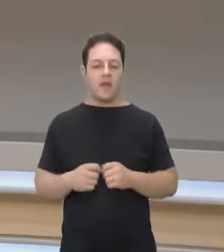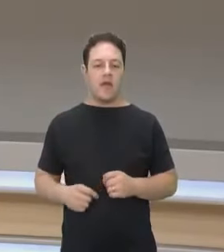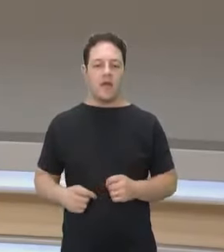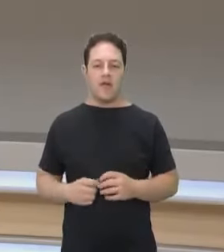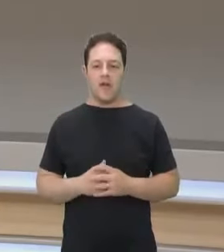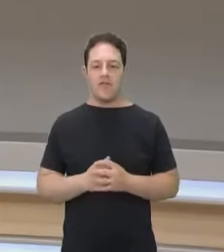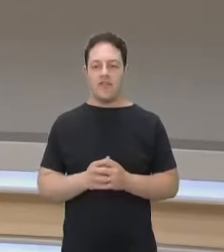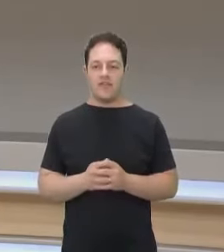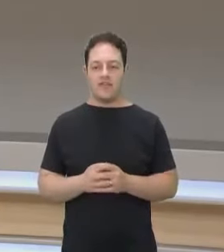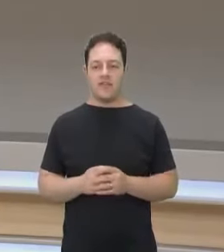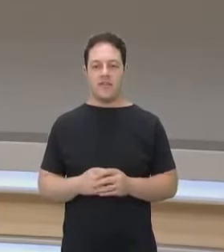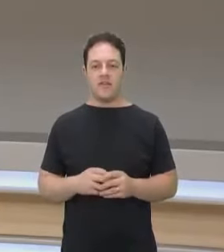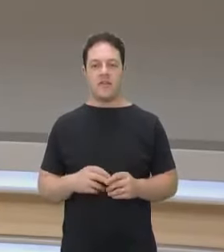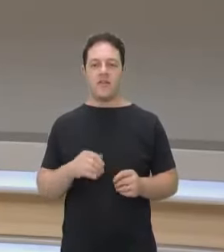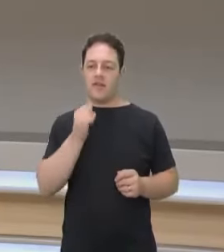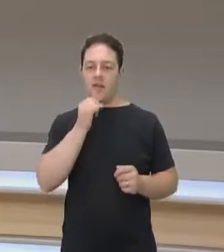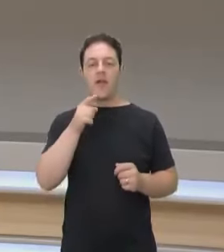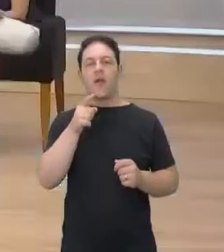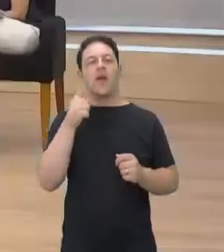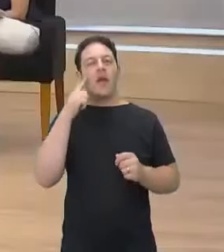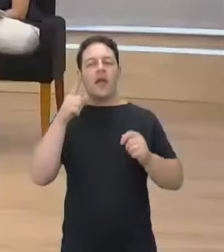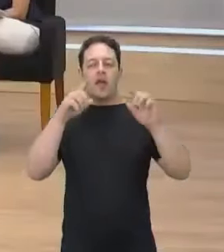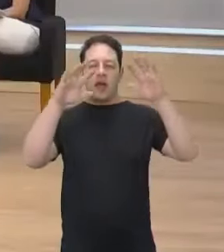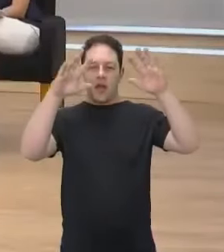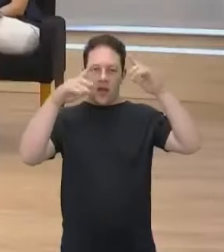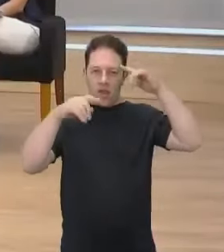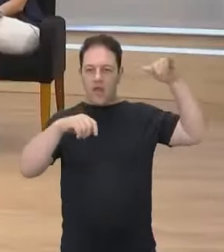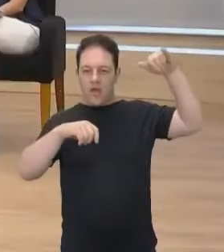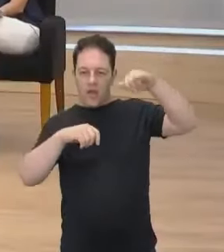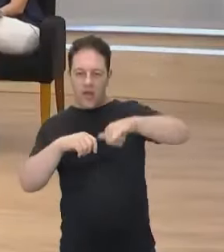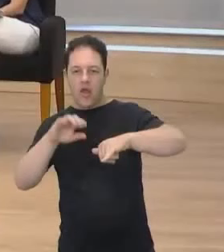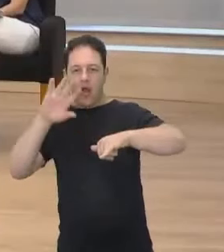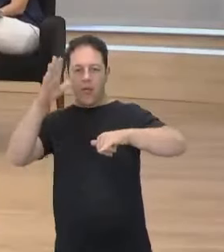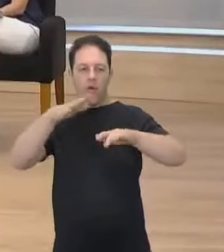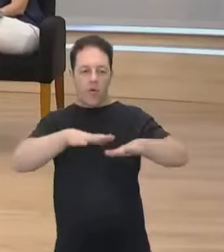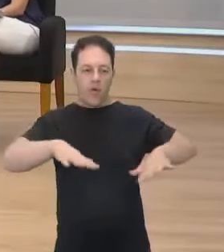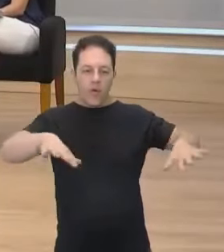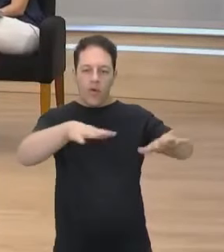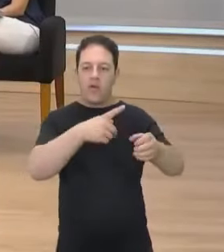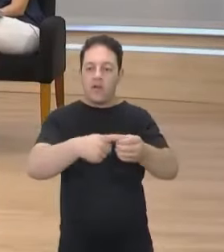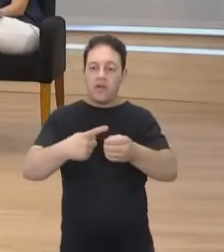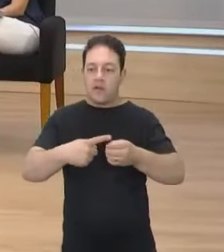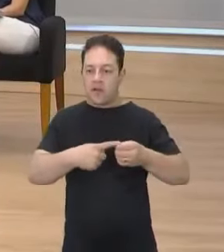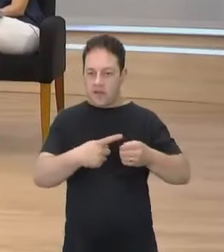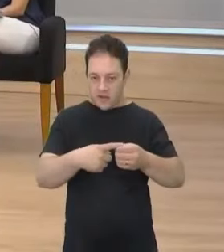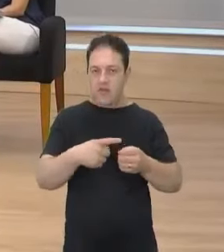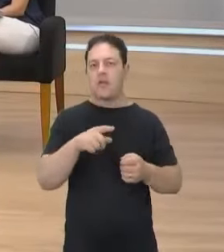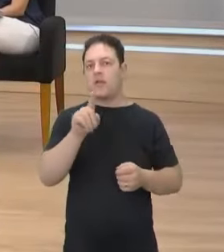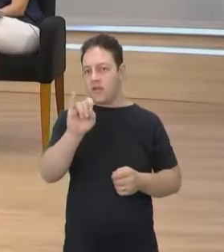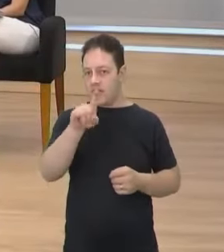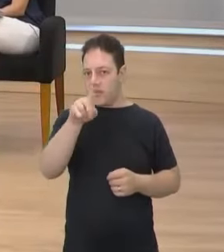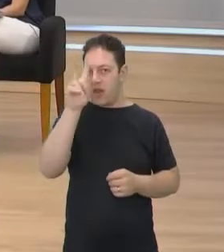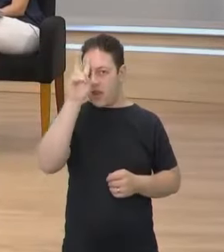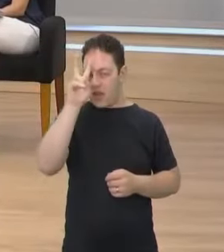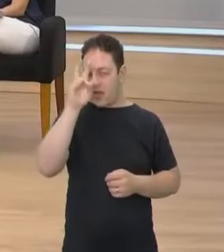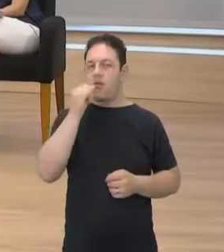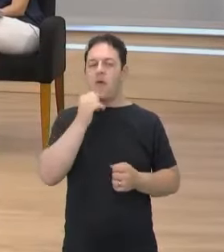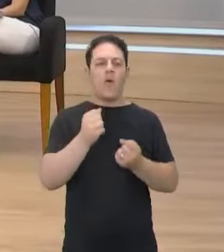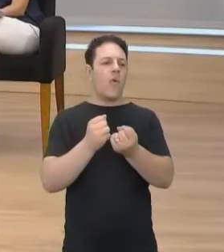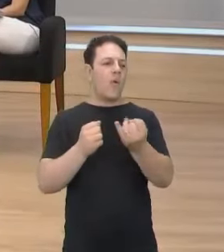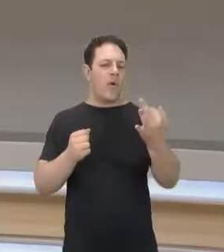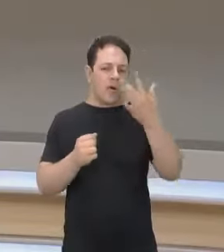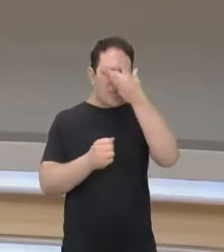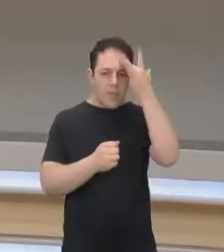desastre do voo da TAM, né? Do avião que caiu em trecho urbano. né, se vocês pararem para pensar a quantidade